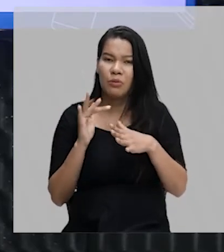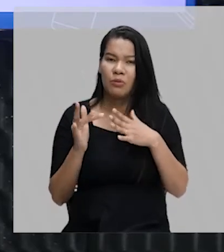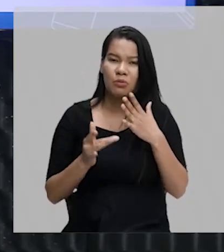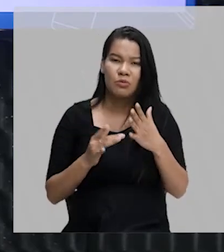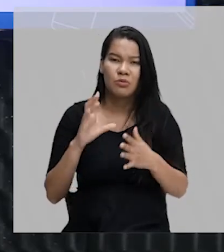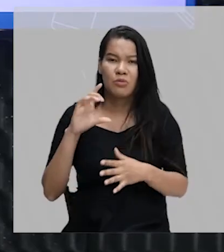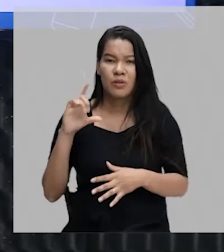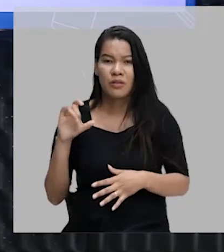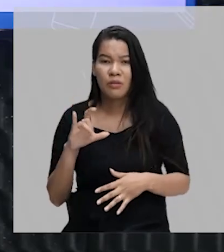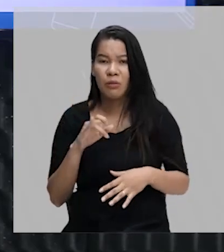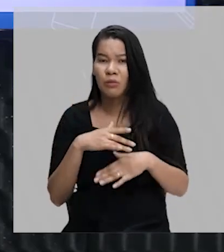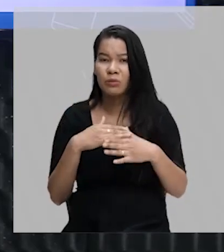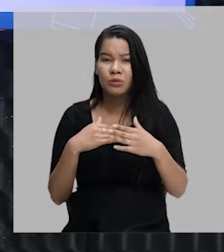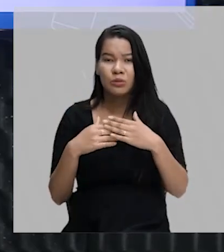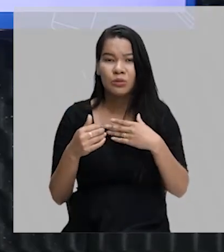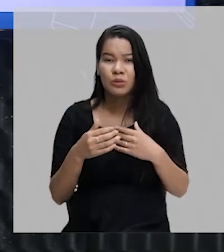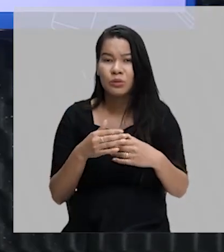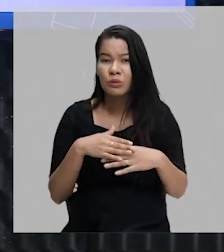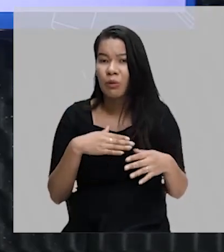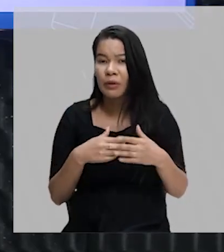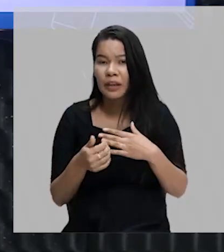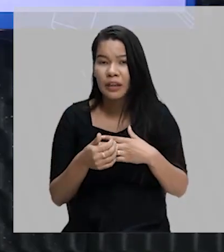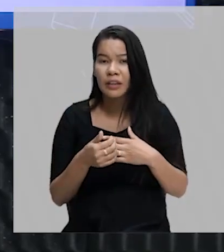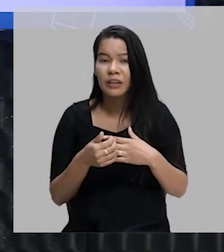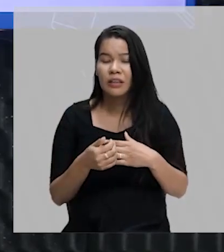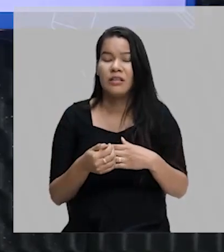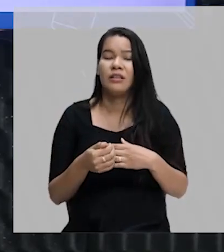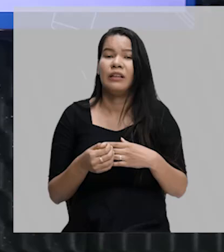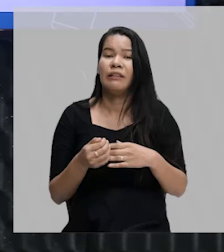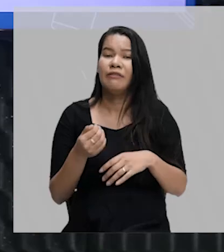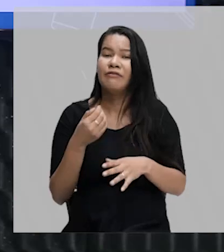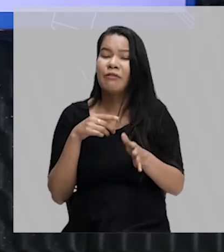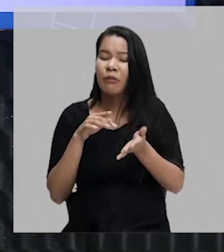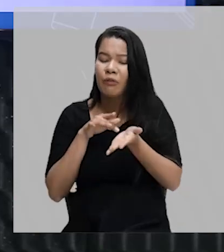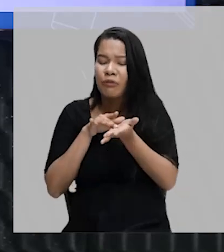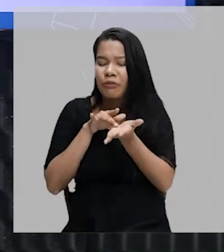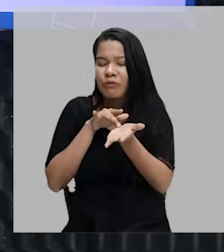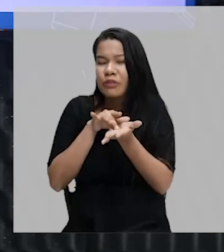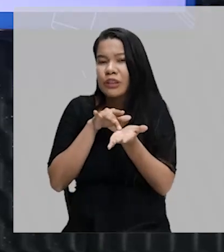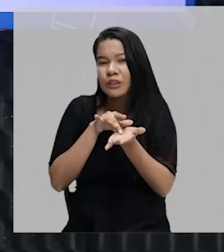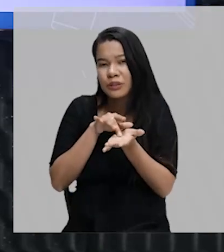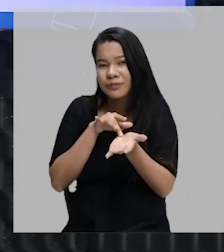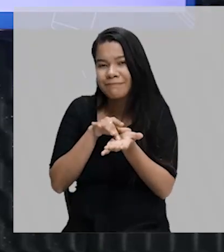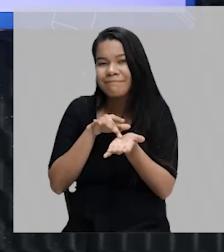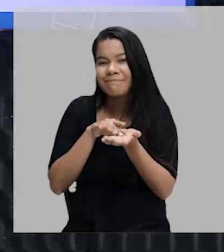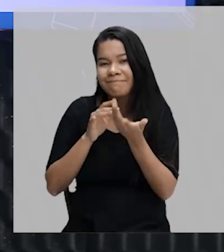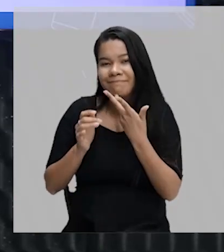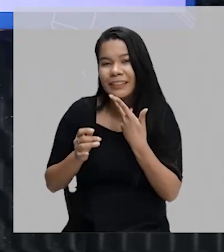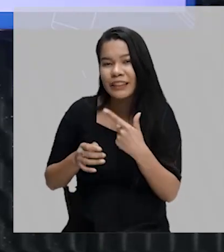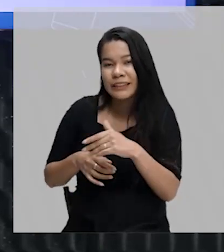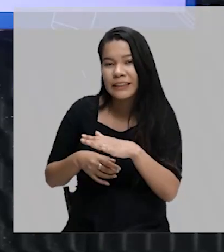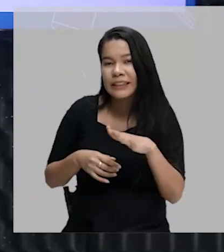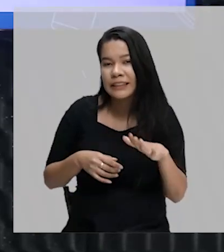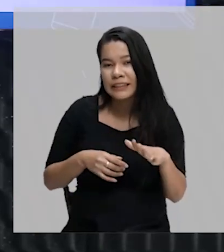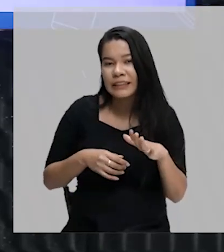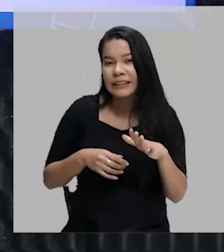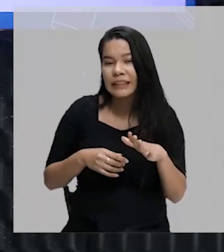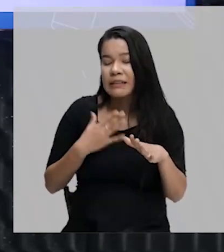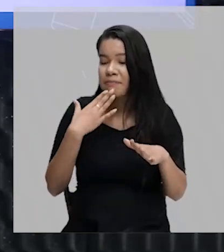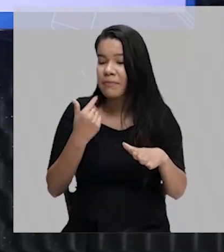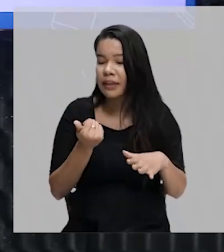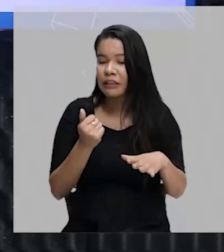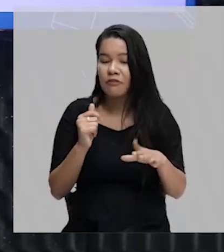compartilharem fotos e vídeos para satisfazer seus desejos pervertidos. E aí é que entra a vigilância do pai, tá?